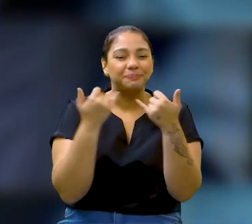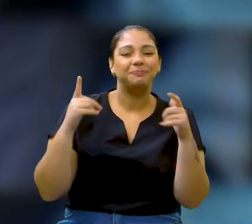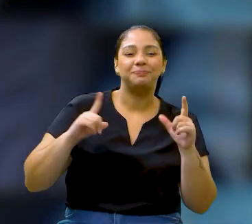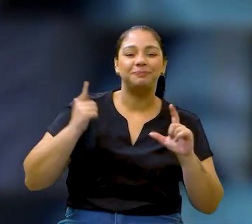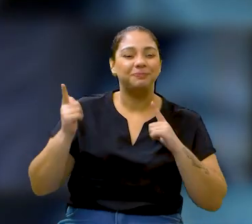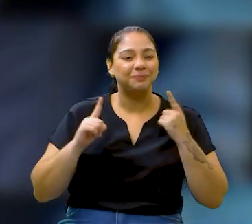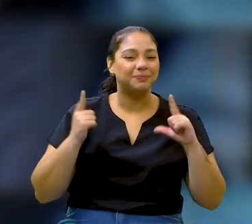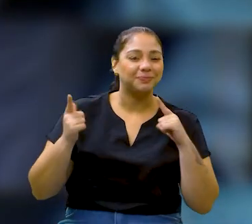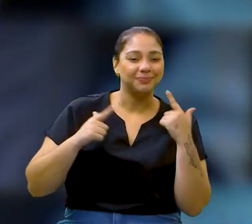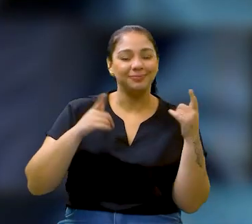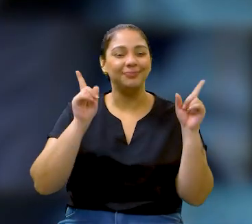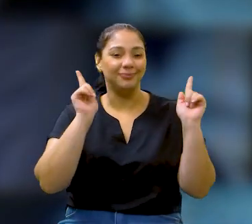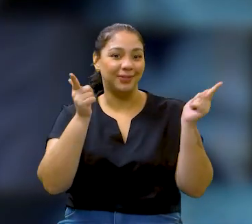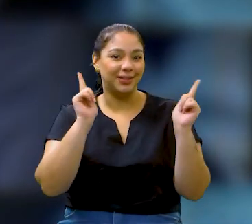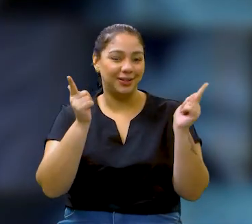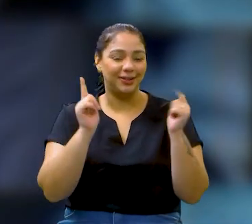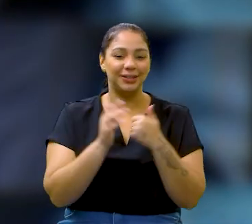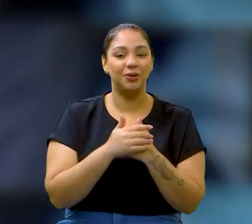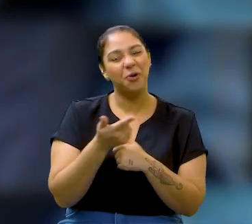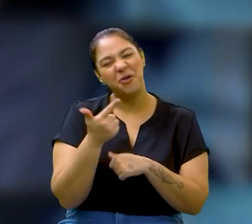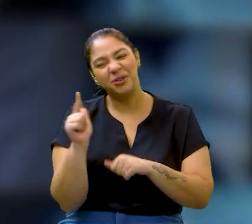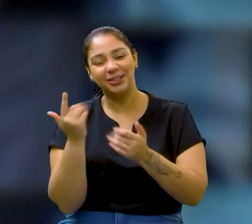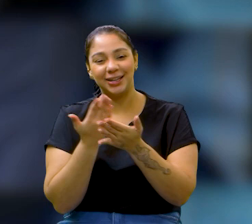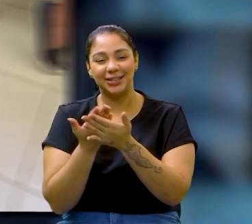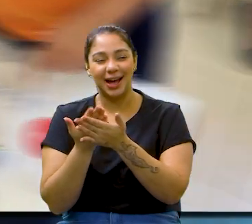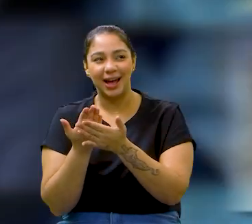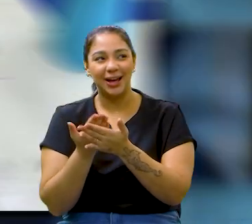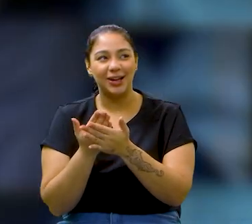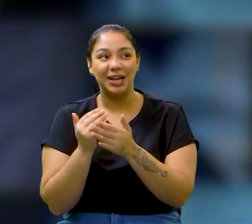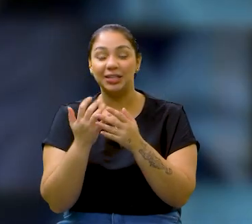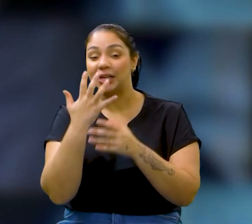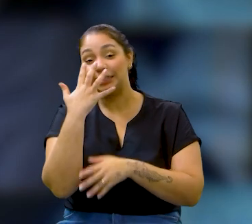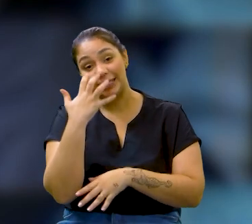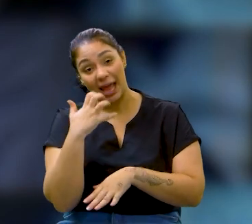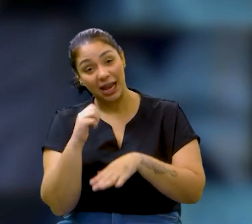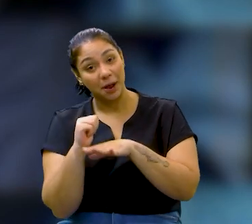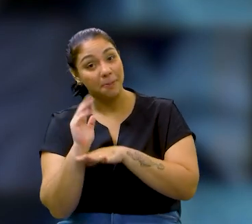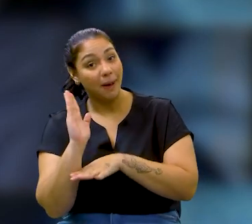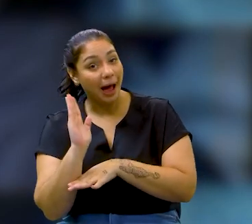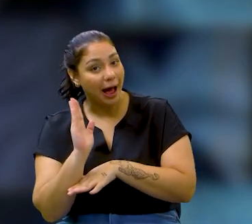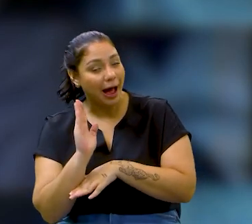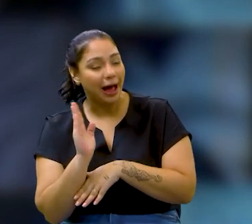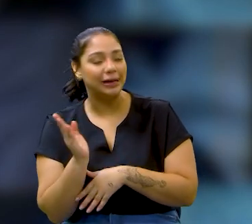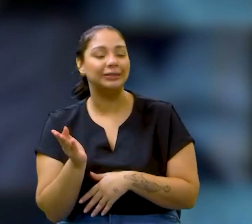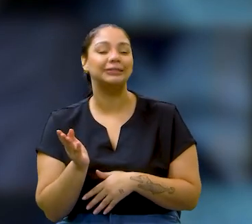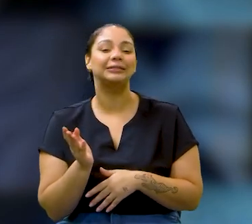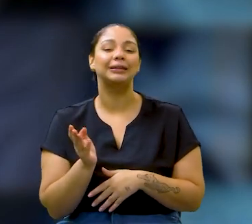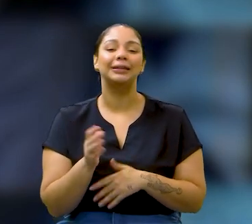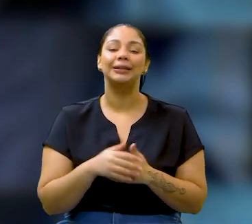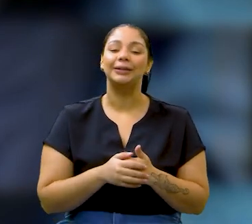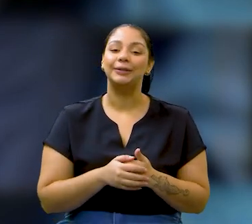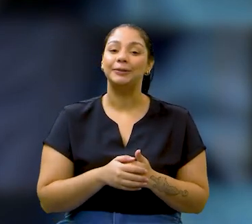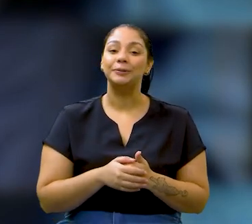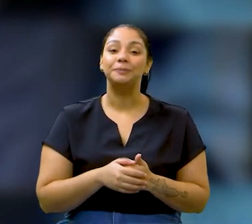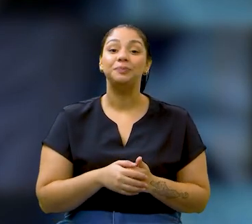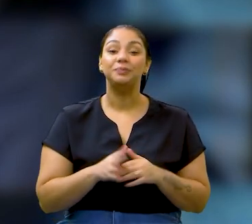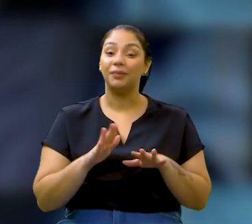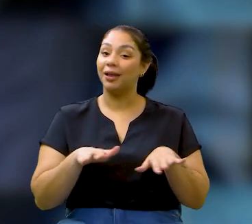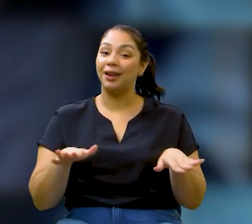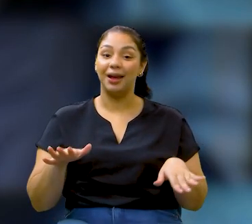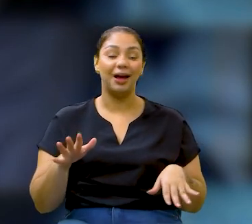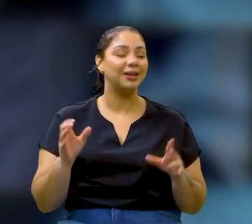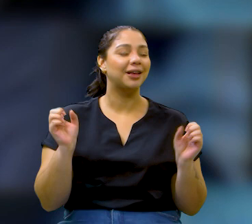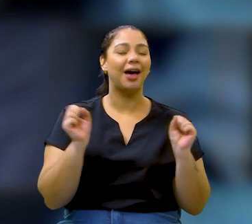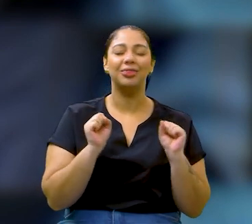lazer, com a diversão, né? Então, já outras aulas talvez são um pouco mais sérias, né? Nós temos,